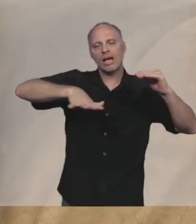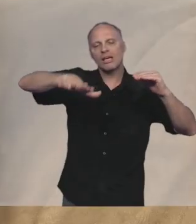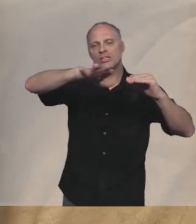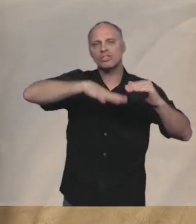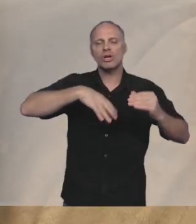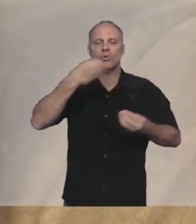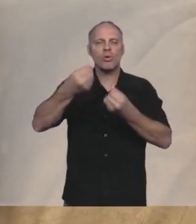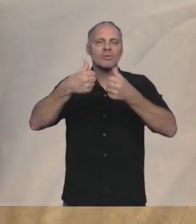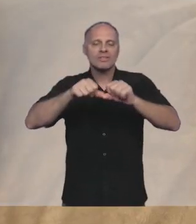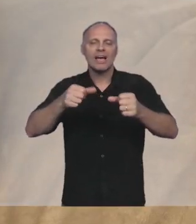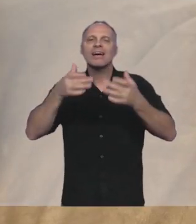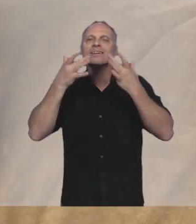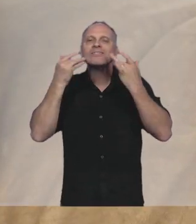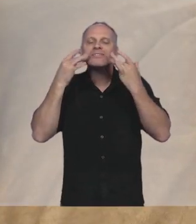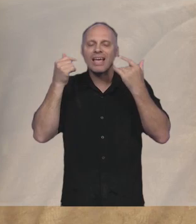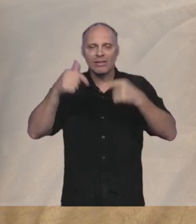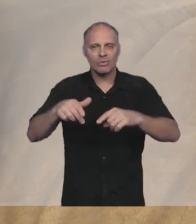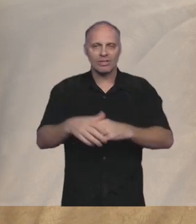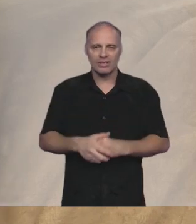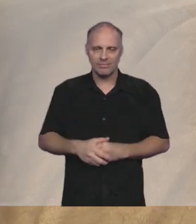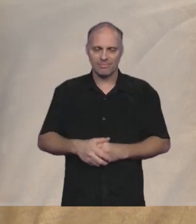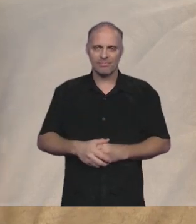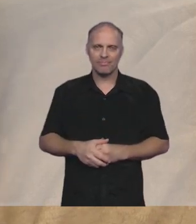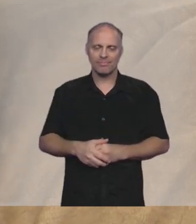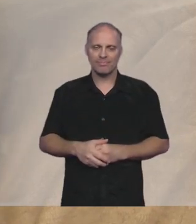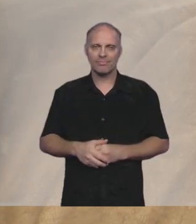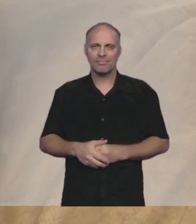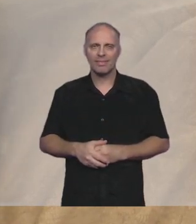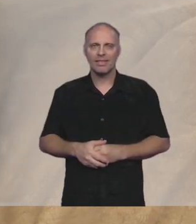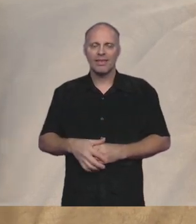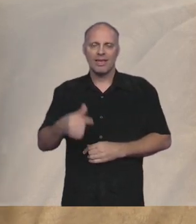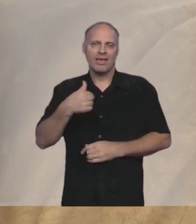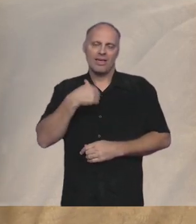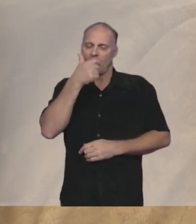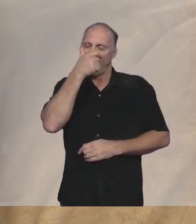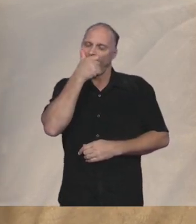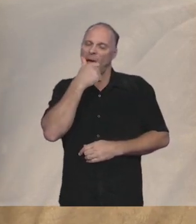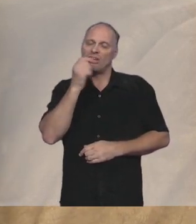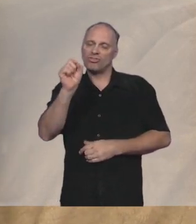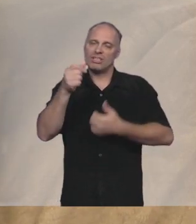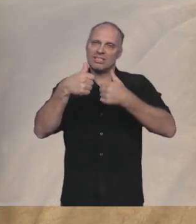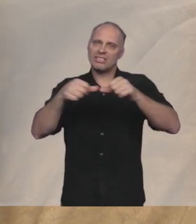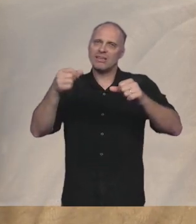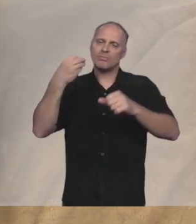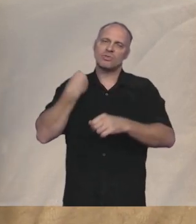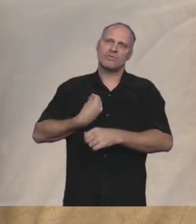Bom, eu acho que a gente está vivendo um momento